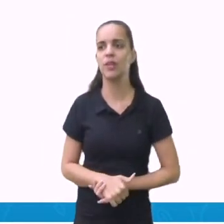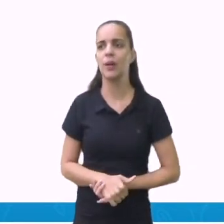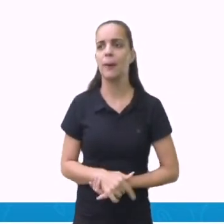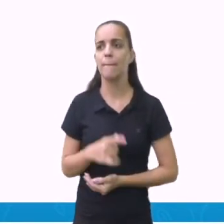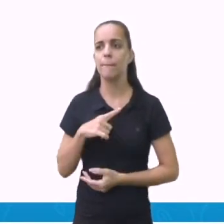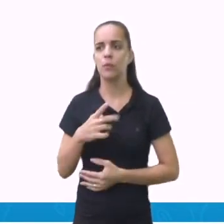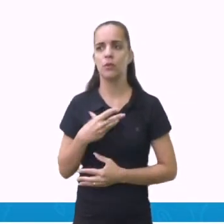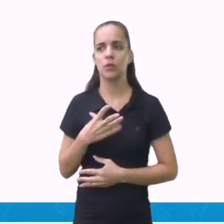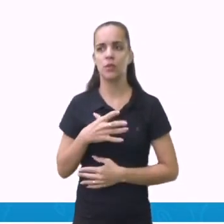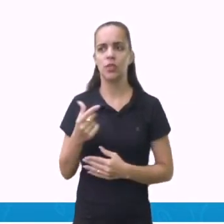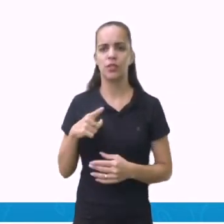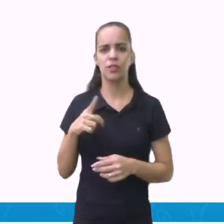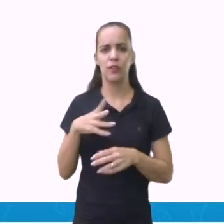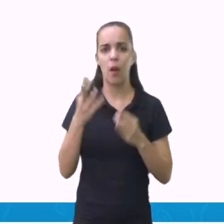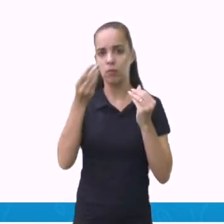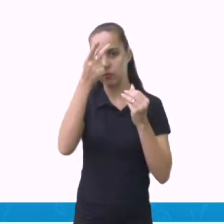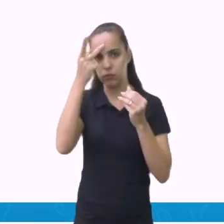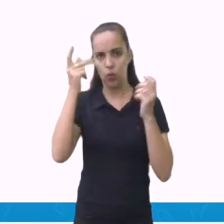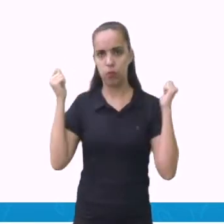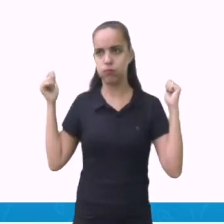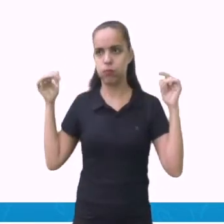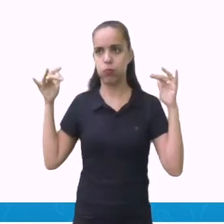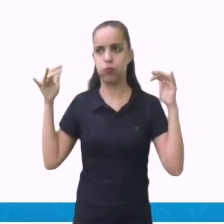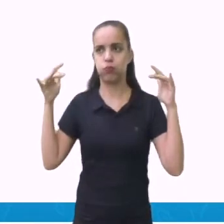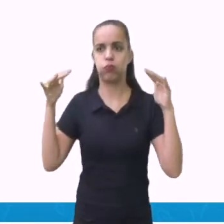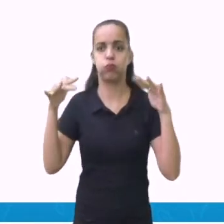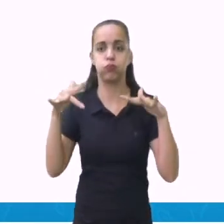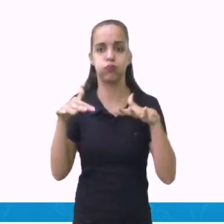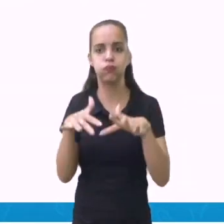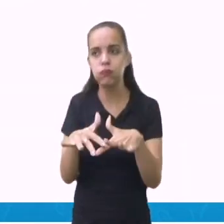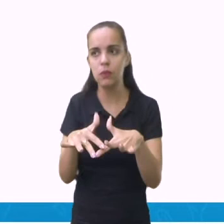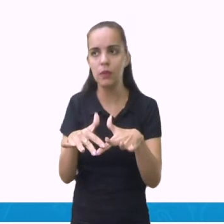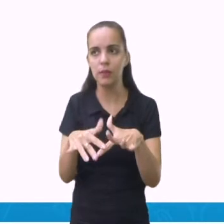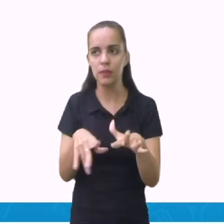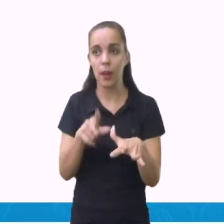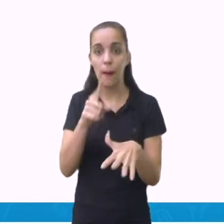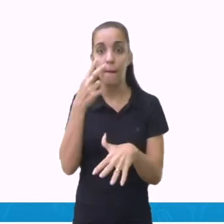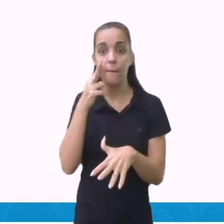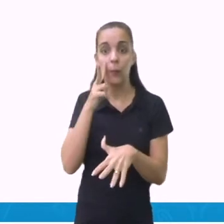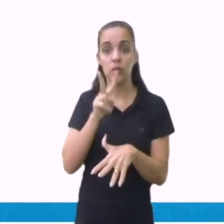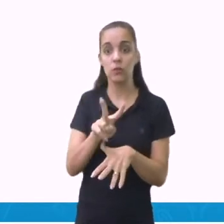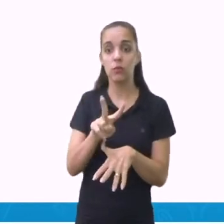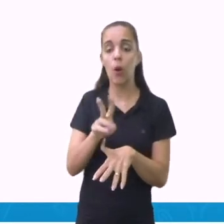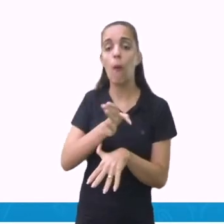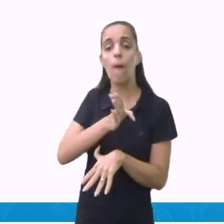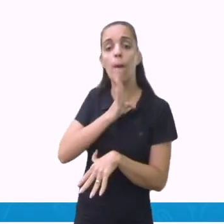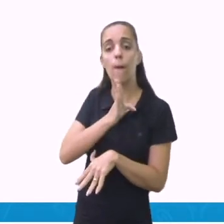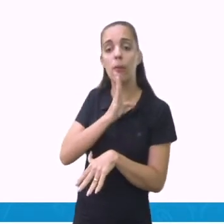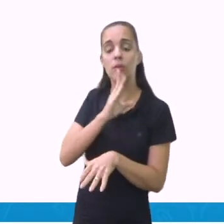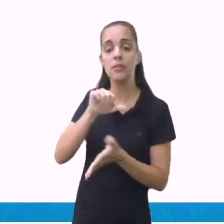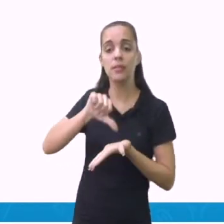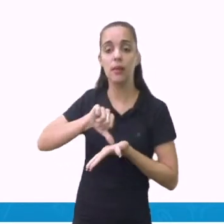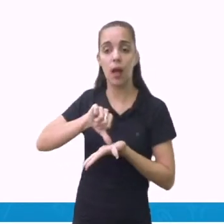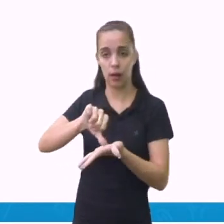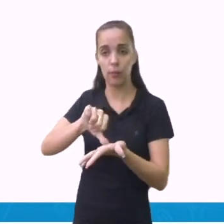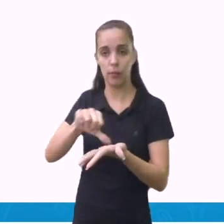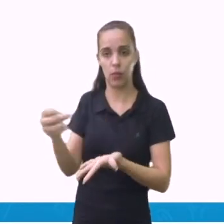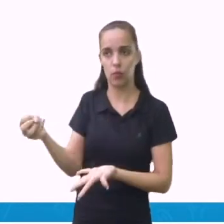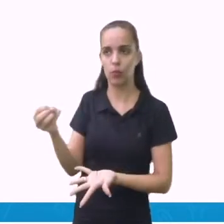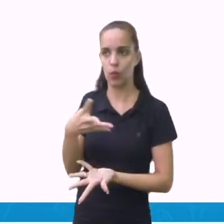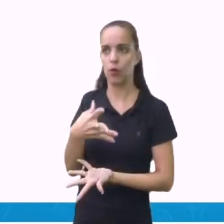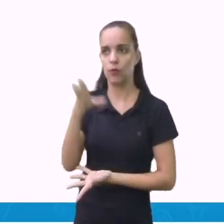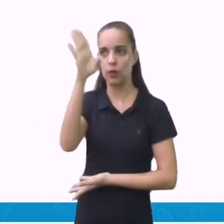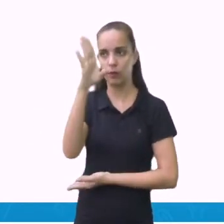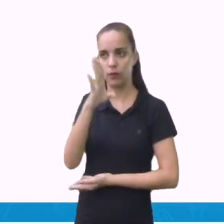movimentou muita gente, porque além de ser uma nova capital, era também um ponto turístico.